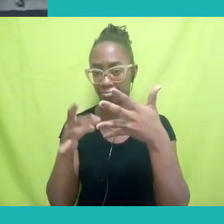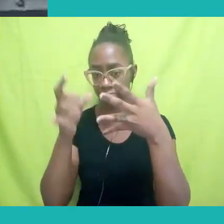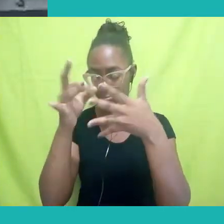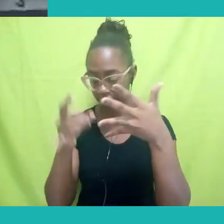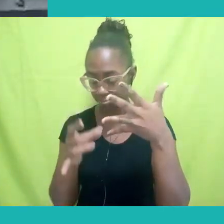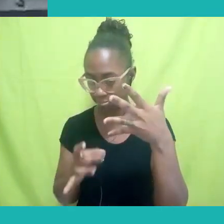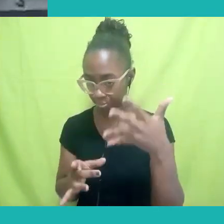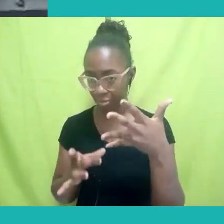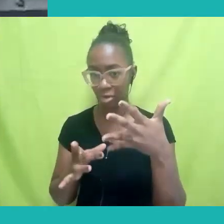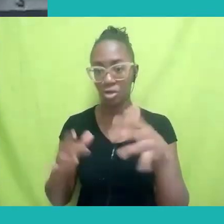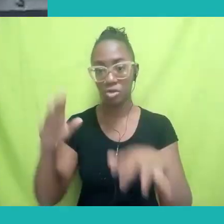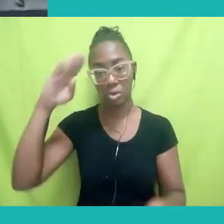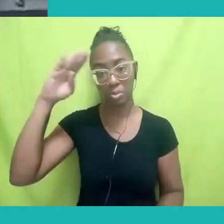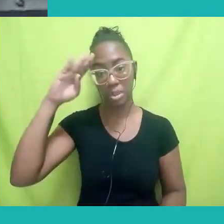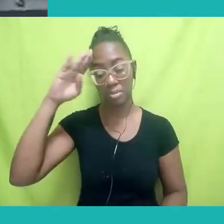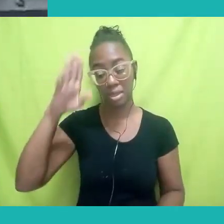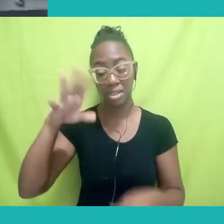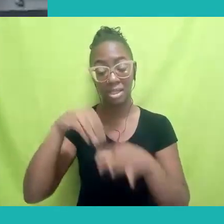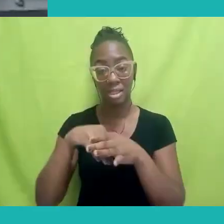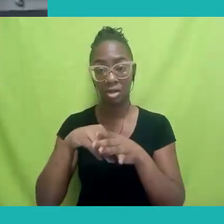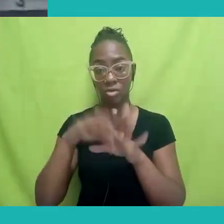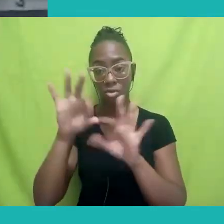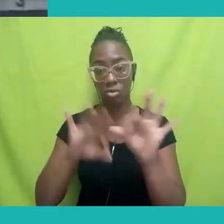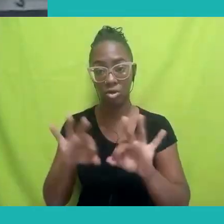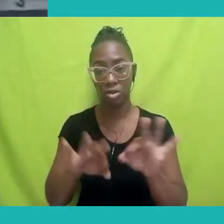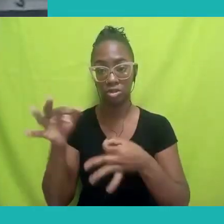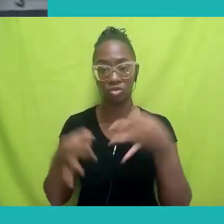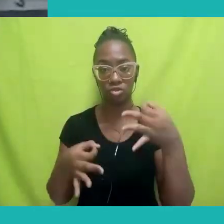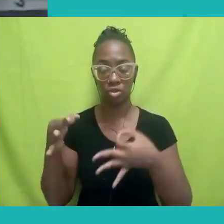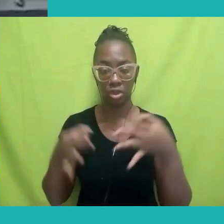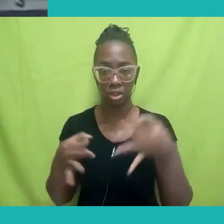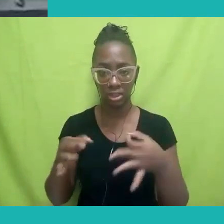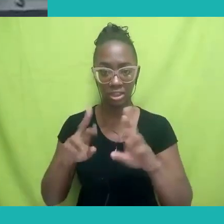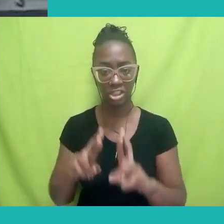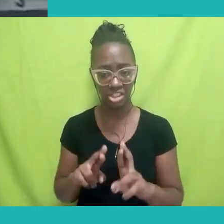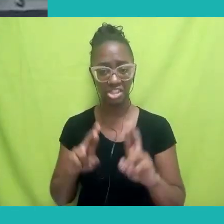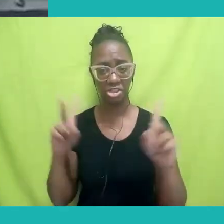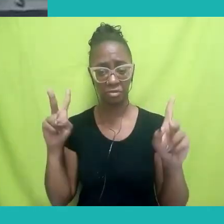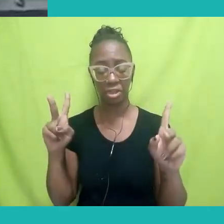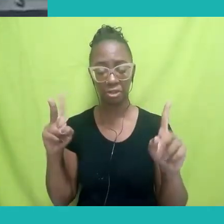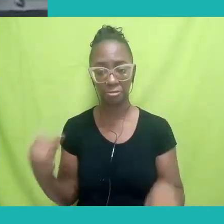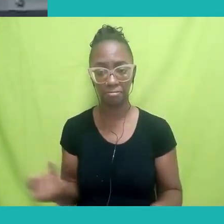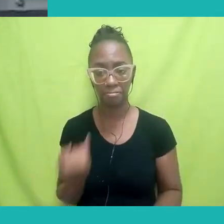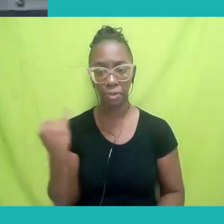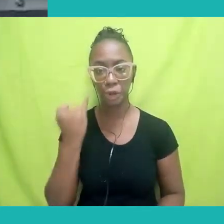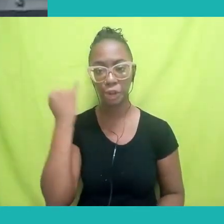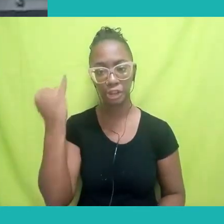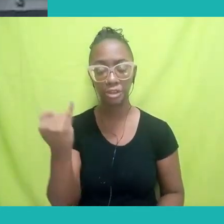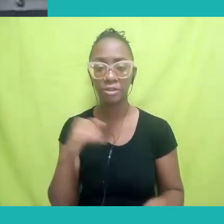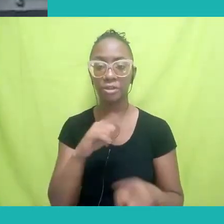militares no nosso ordenamento jurídico, né? E uma diferença marcante diz respeito ao